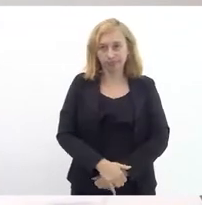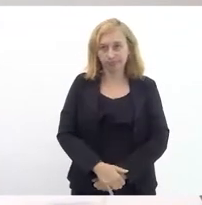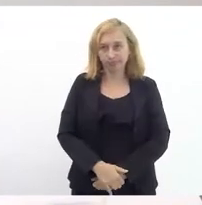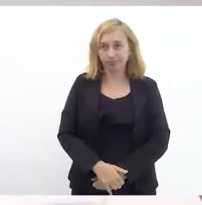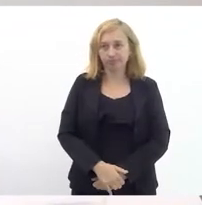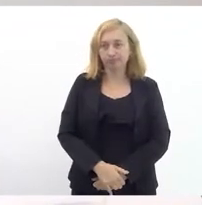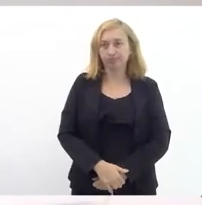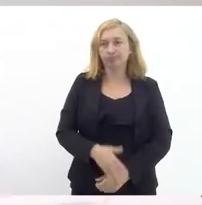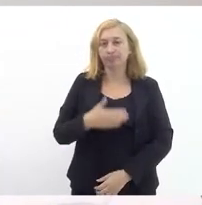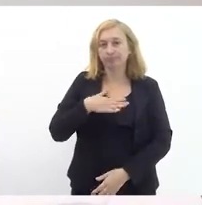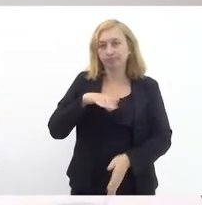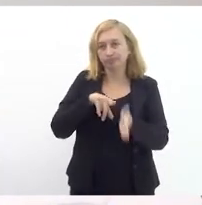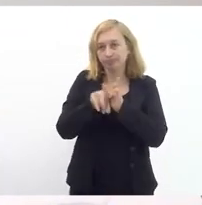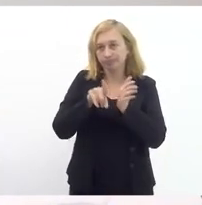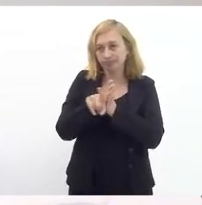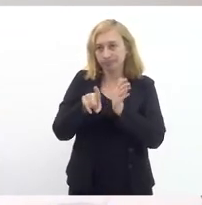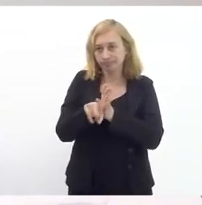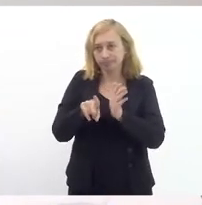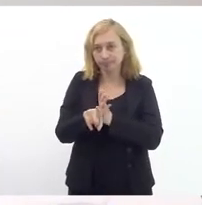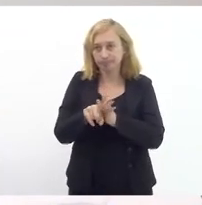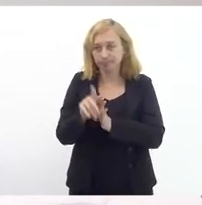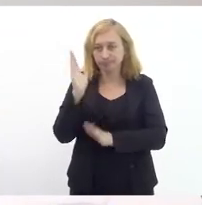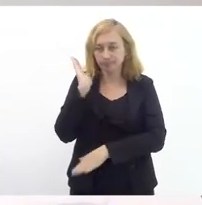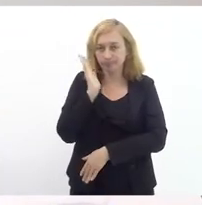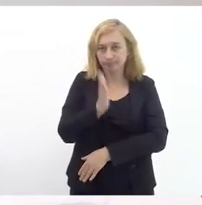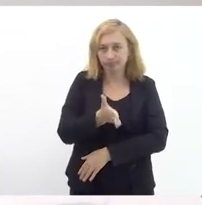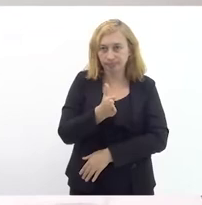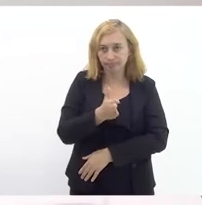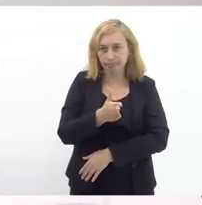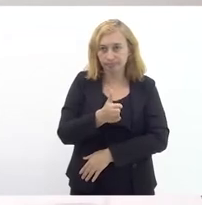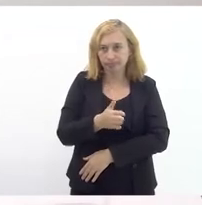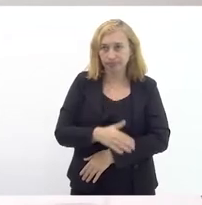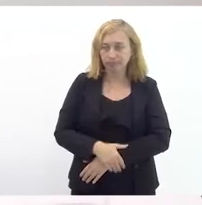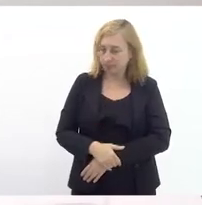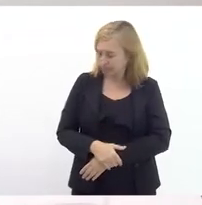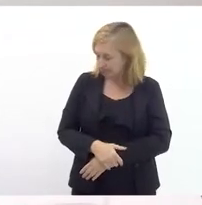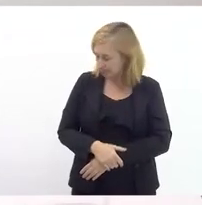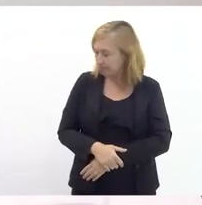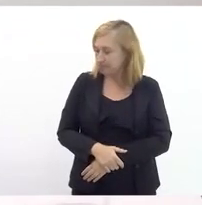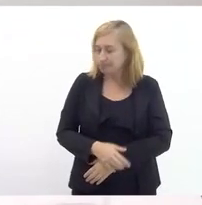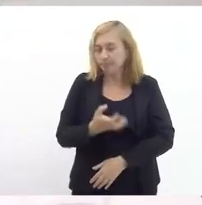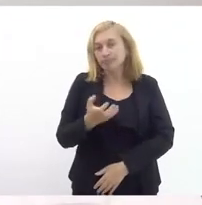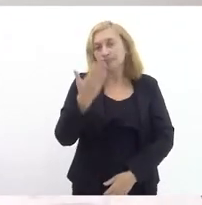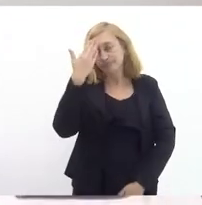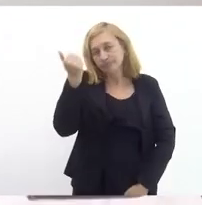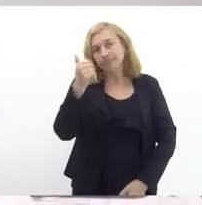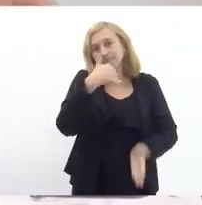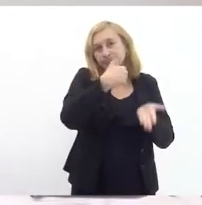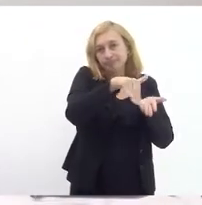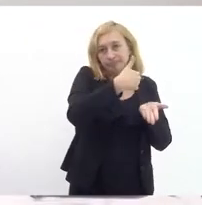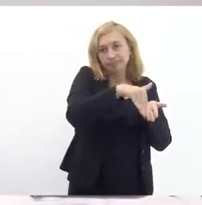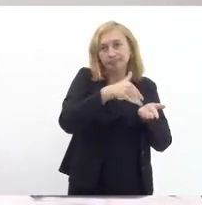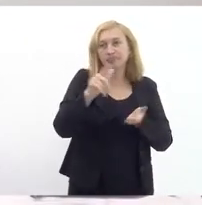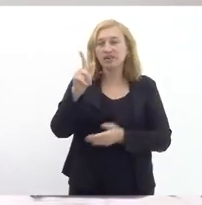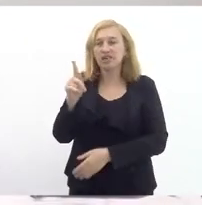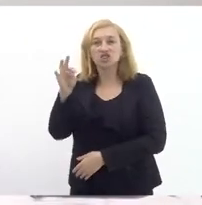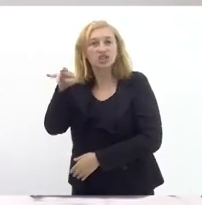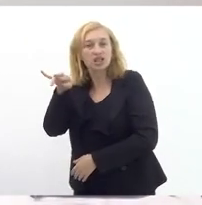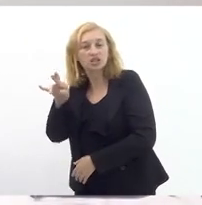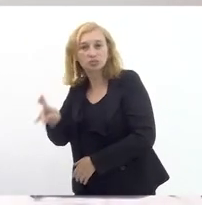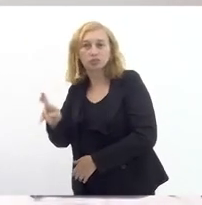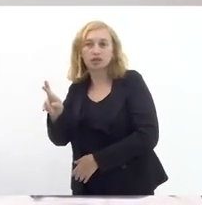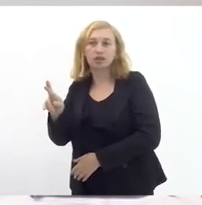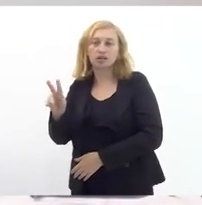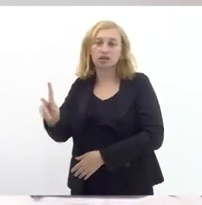Essas são as minhas perguntas bem diretas. Eu queria saber da Secretaria e da Getransp